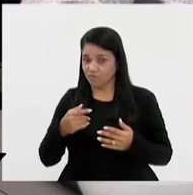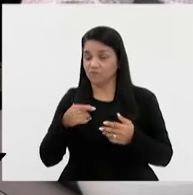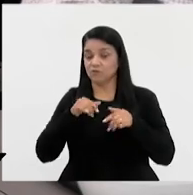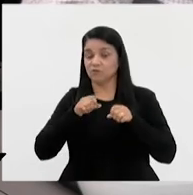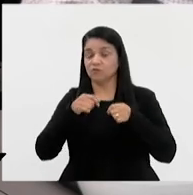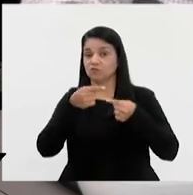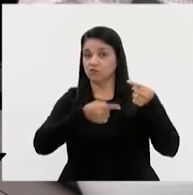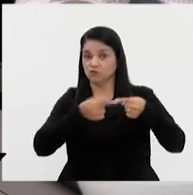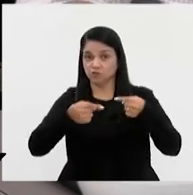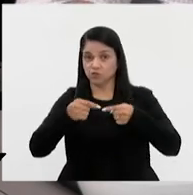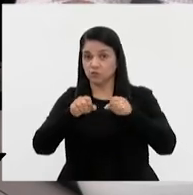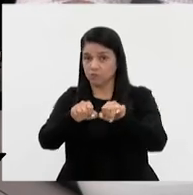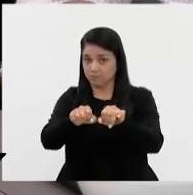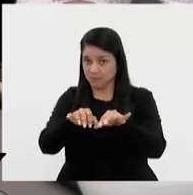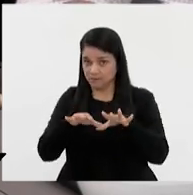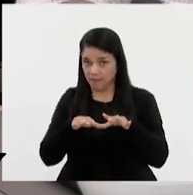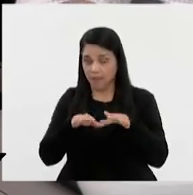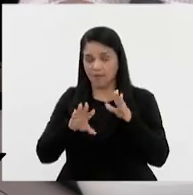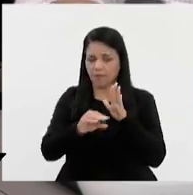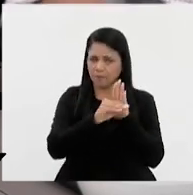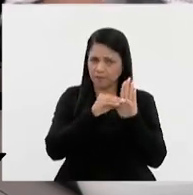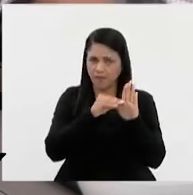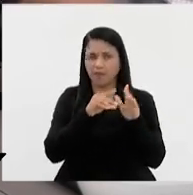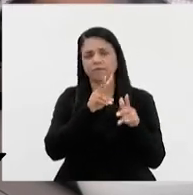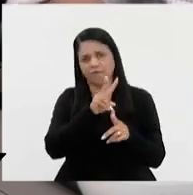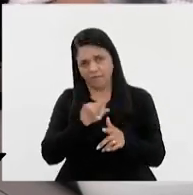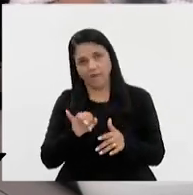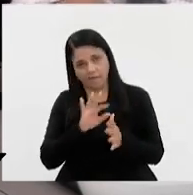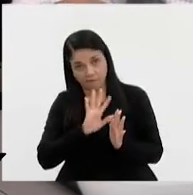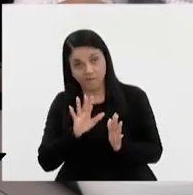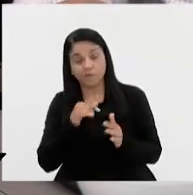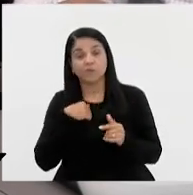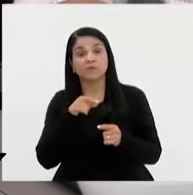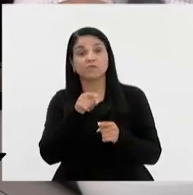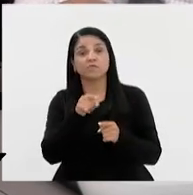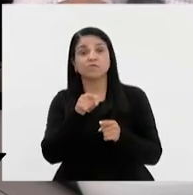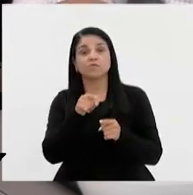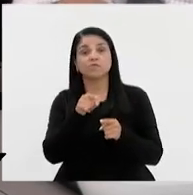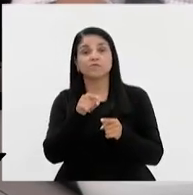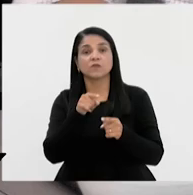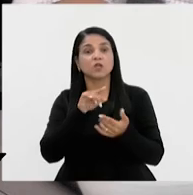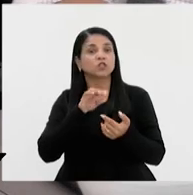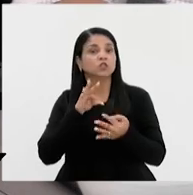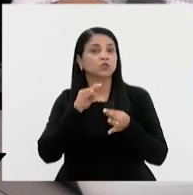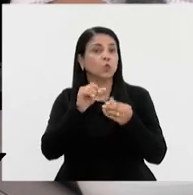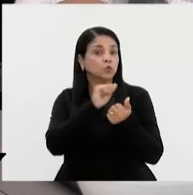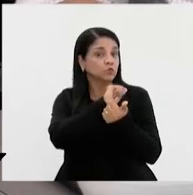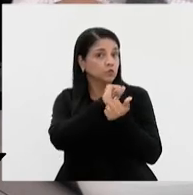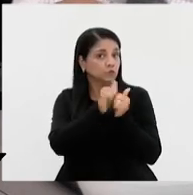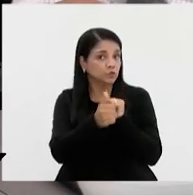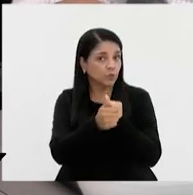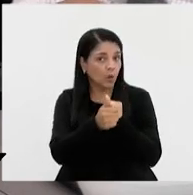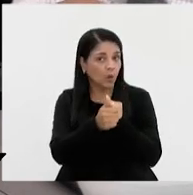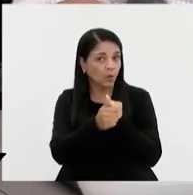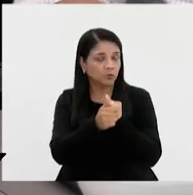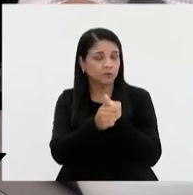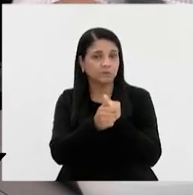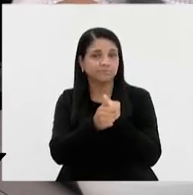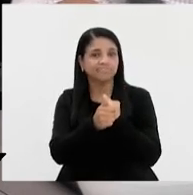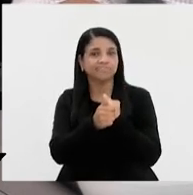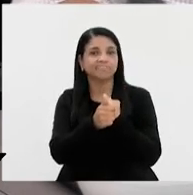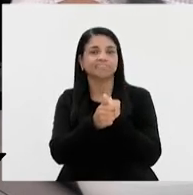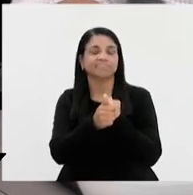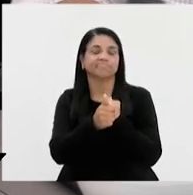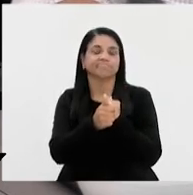no plenário, emendado. É que Vossa Excelência põe para todos os esportes. Há muitos esportes, né, que